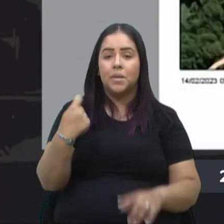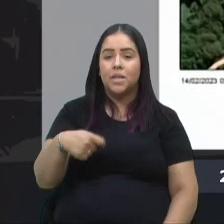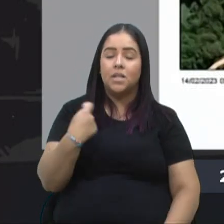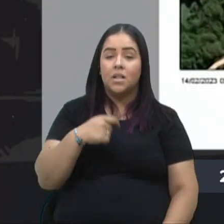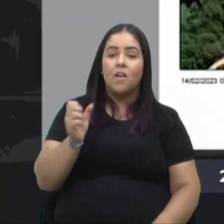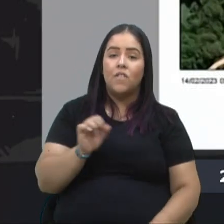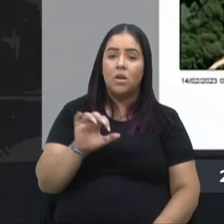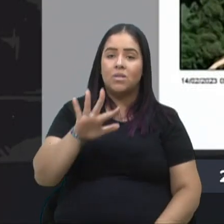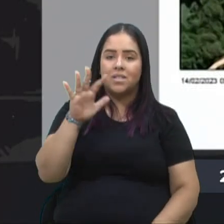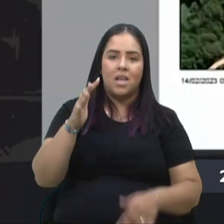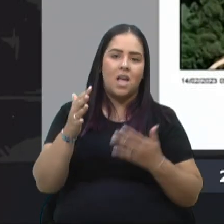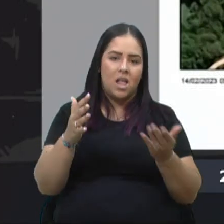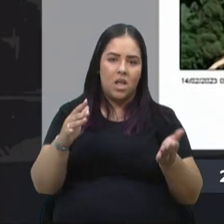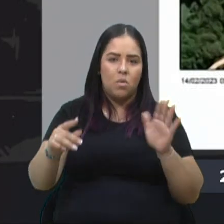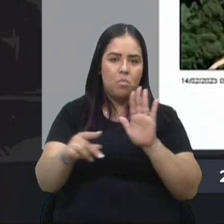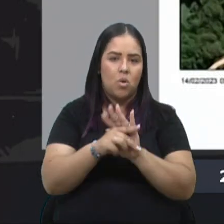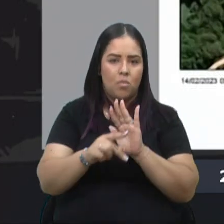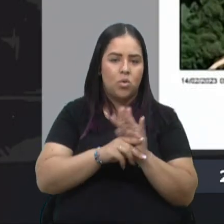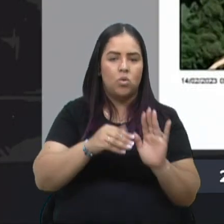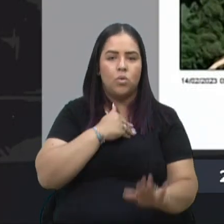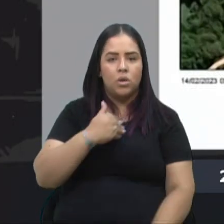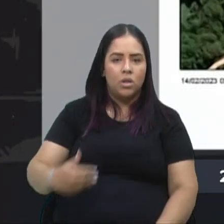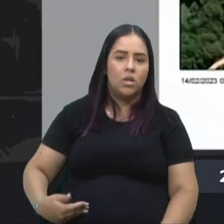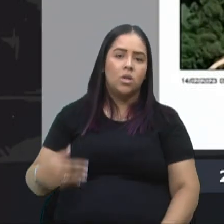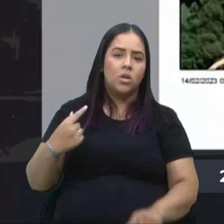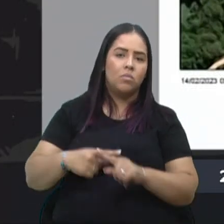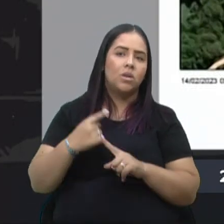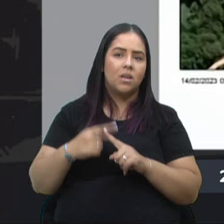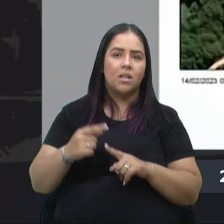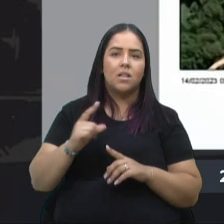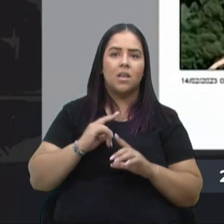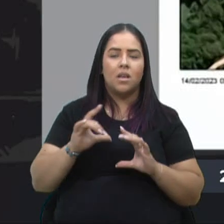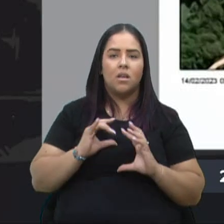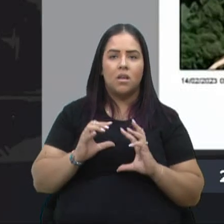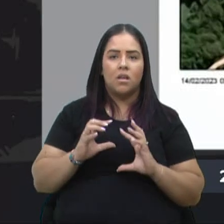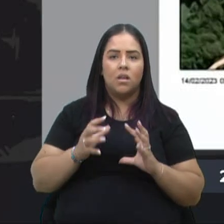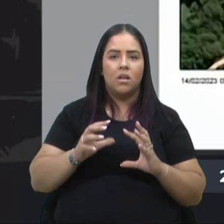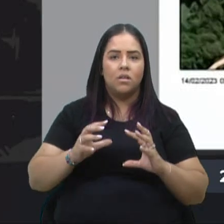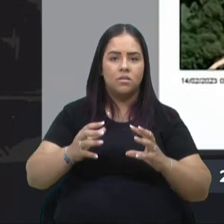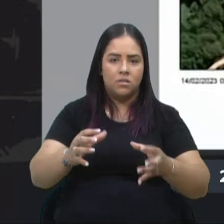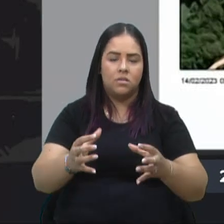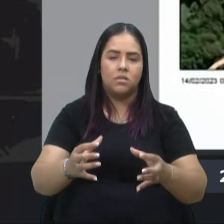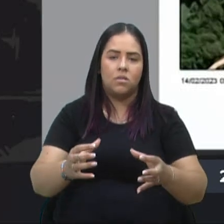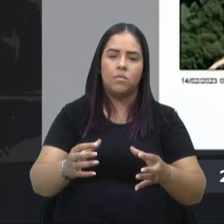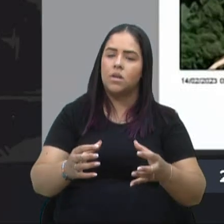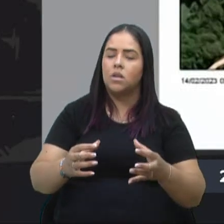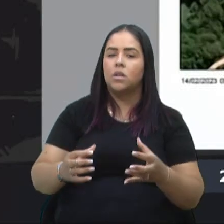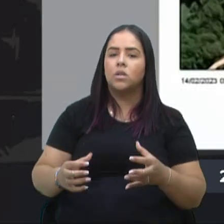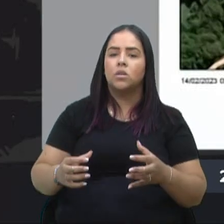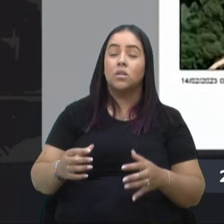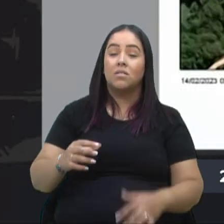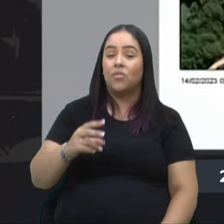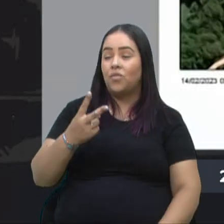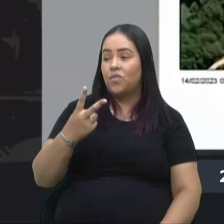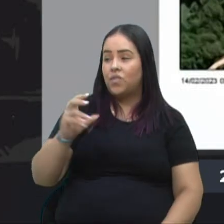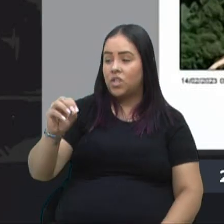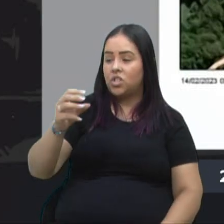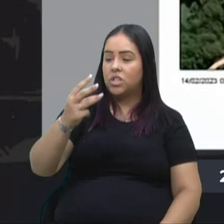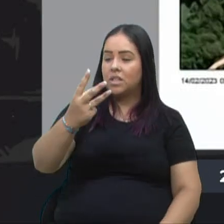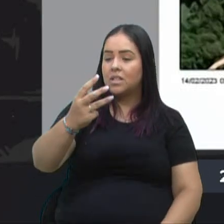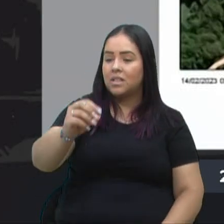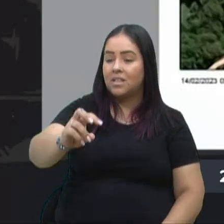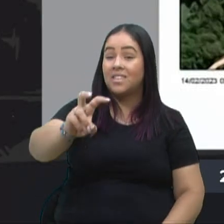públicas porque é feito o patrimônio praticamente ao longo 20 30 40 50 anos que